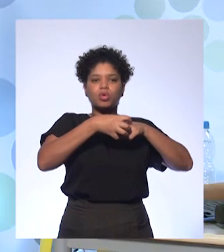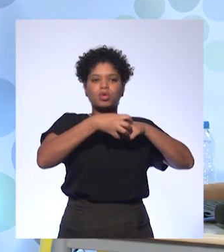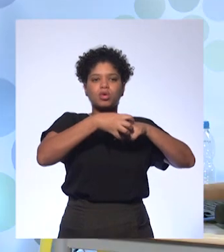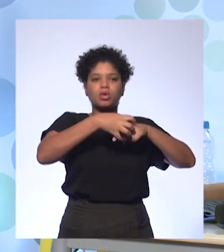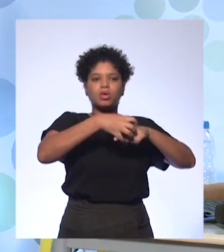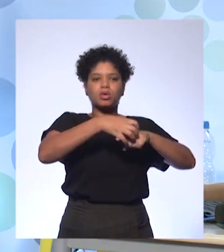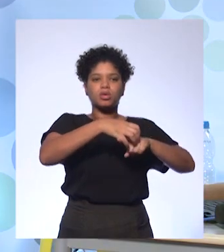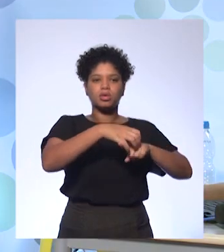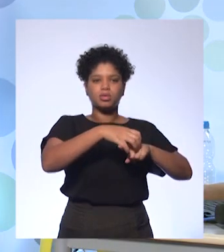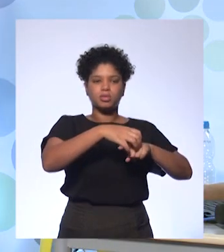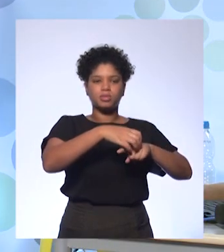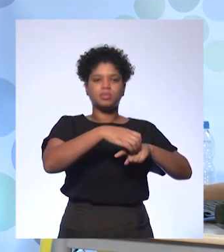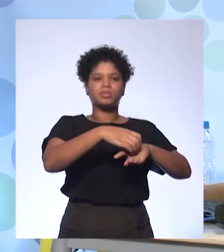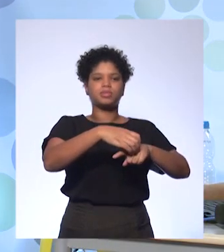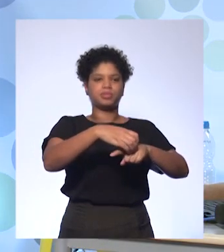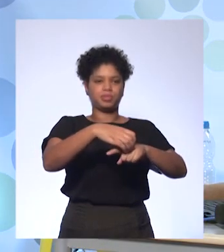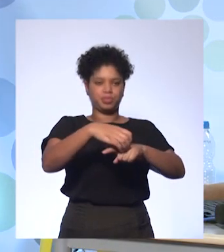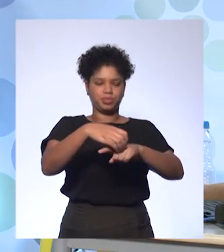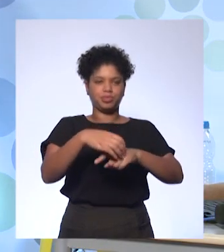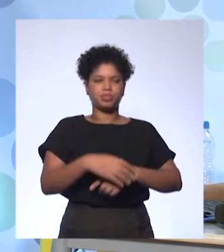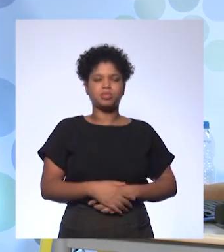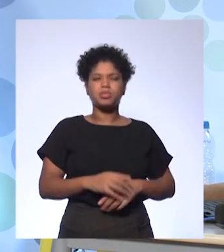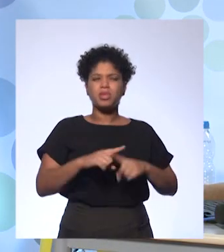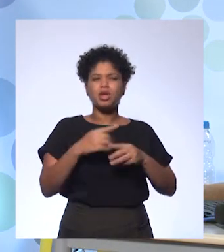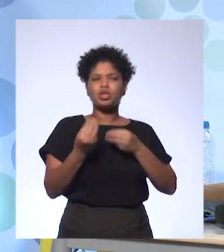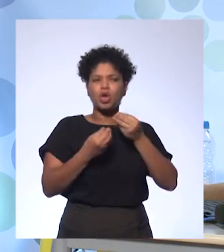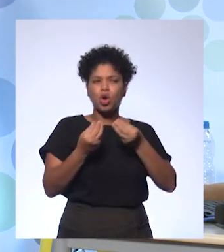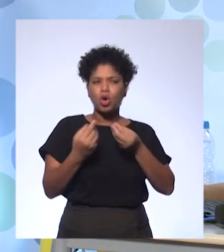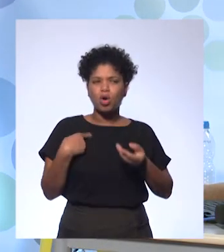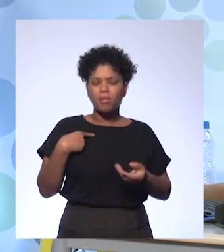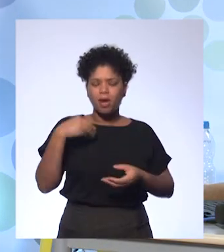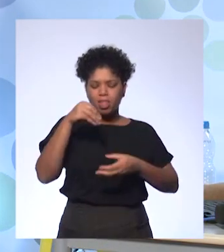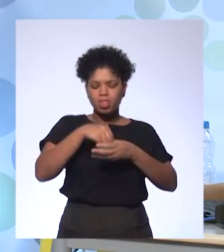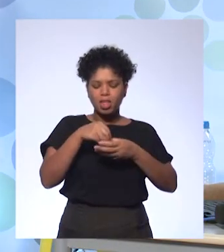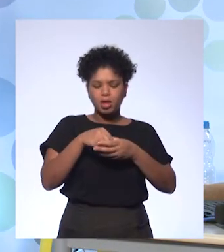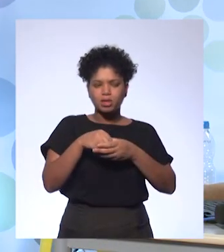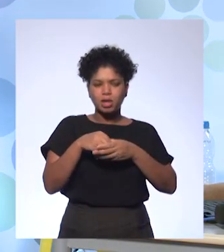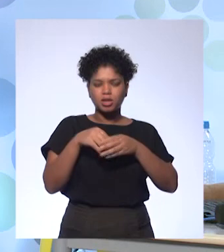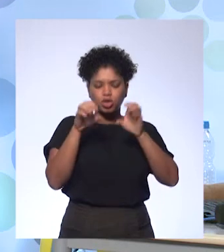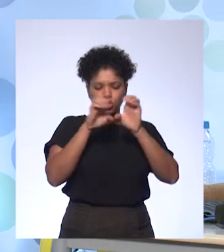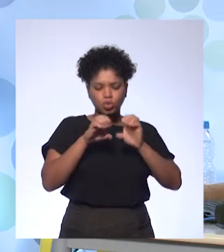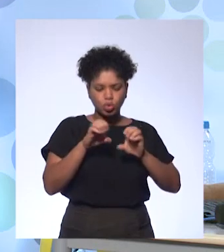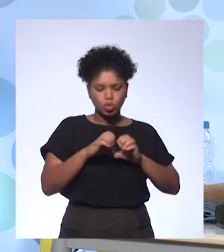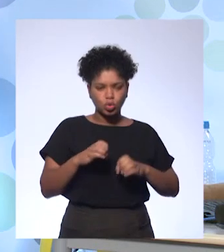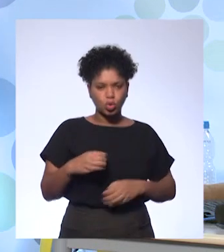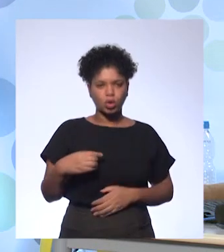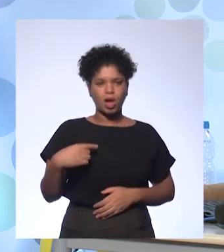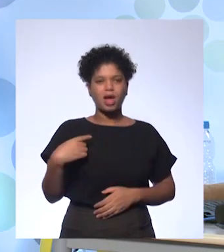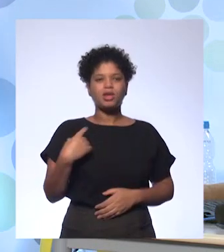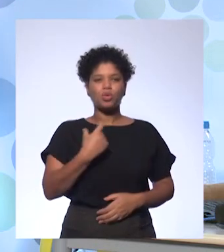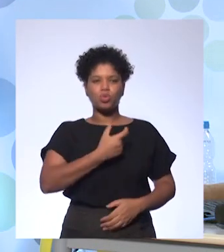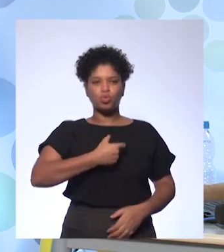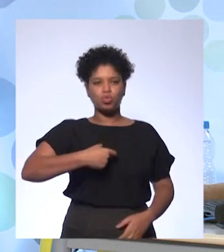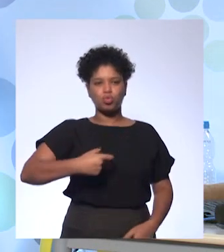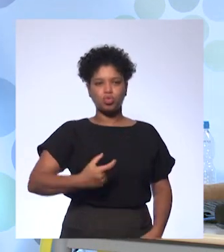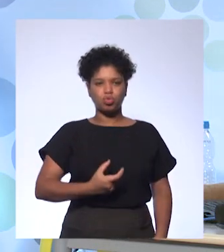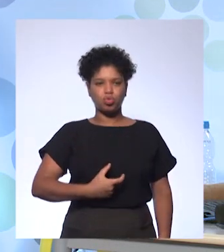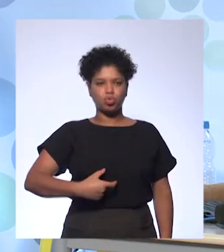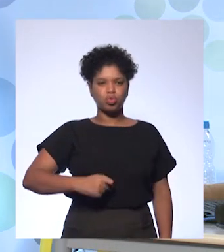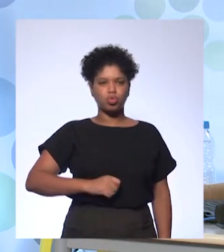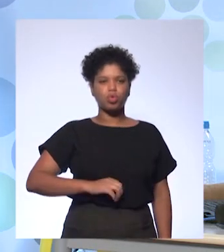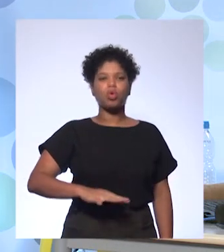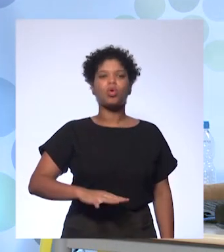conchas. Como que funciona, né, o sistema digestório, enfim? Nesse grupo, a gente já tem um